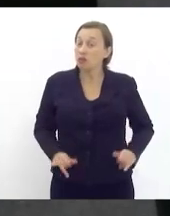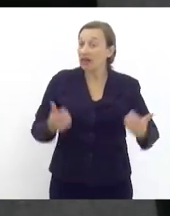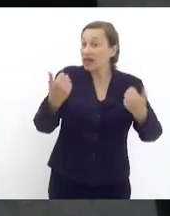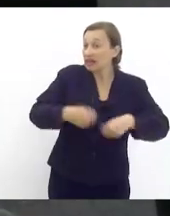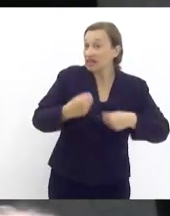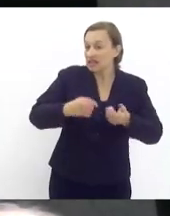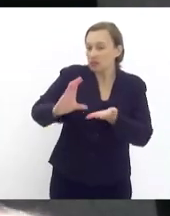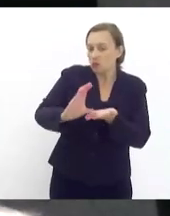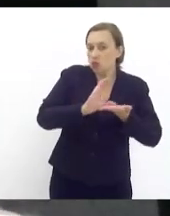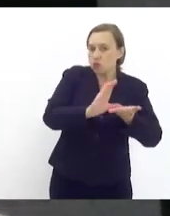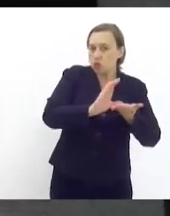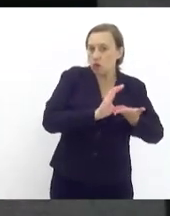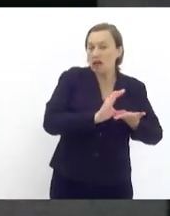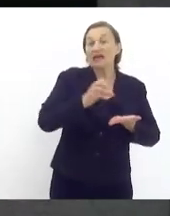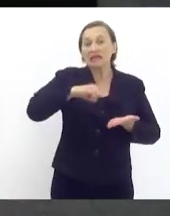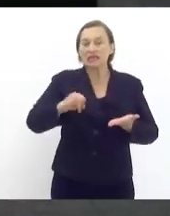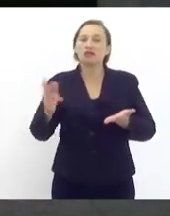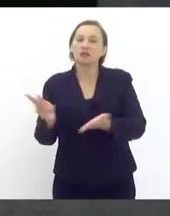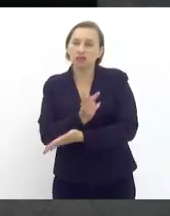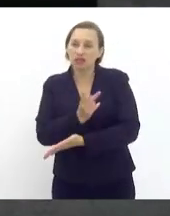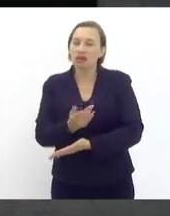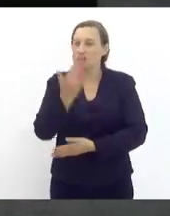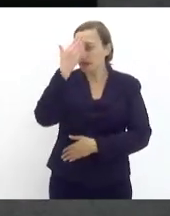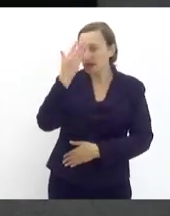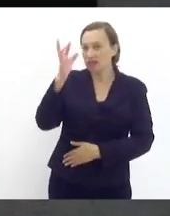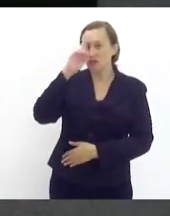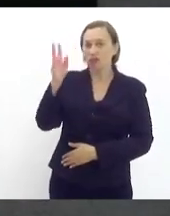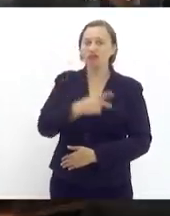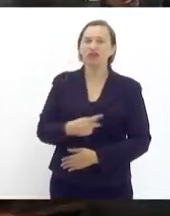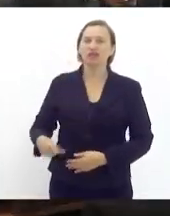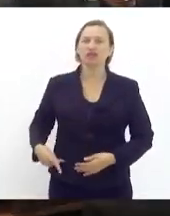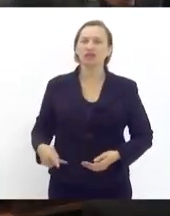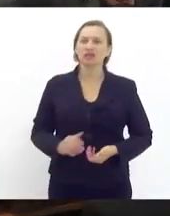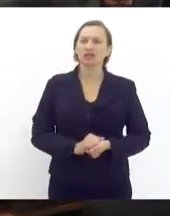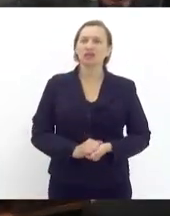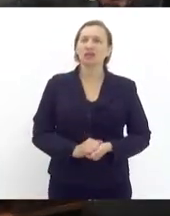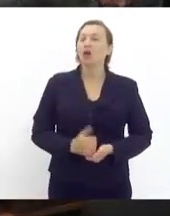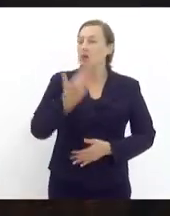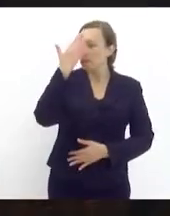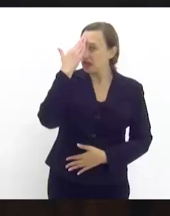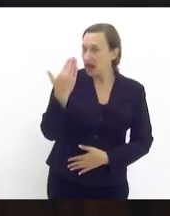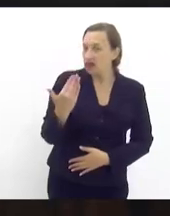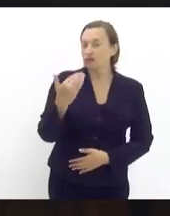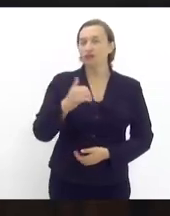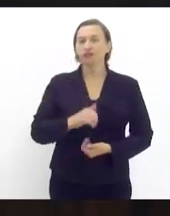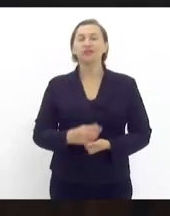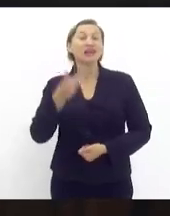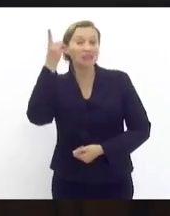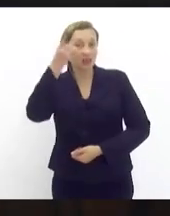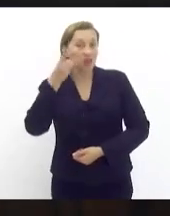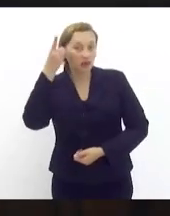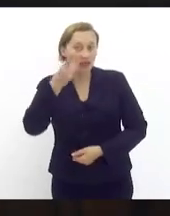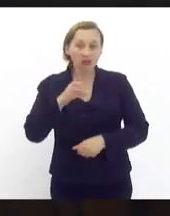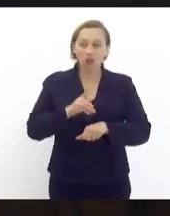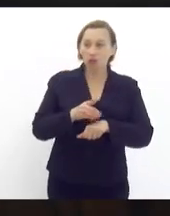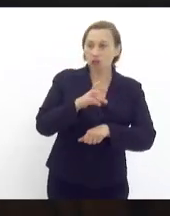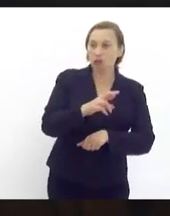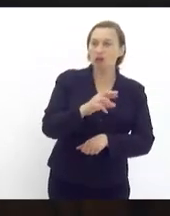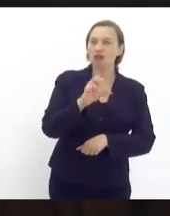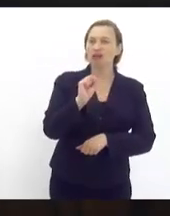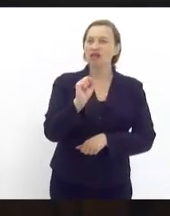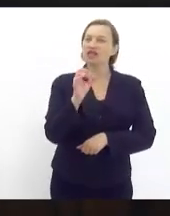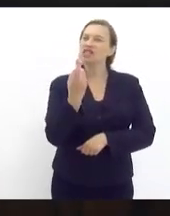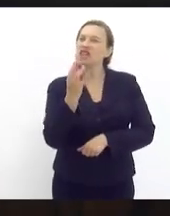de recursos caso isso venha acontecer Muito obrigado senhor presidente Muito obrigado Deputado Dr Serginho